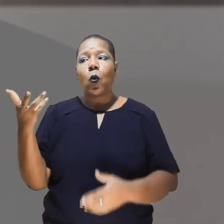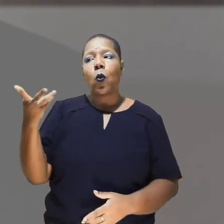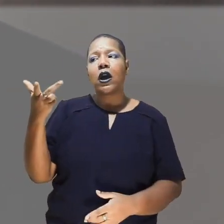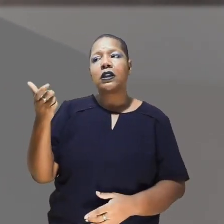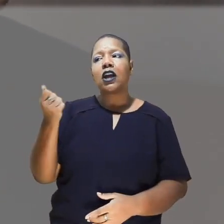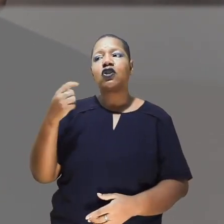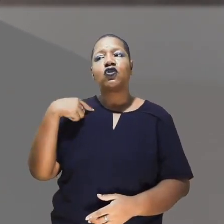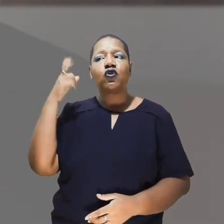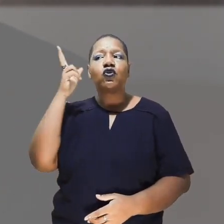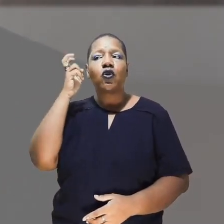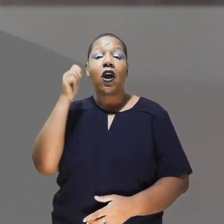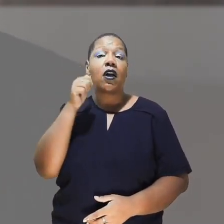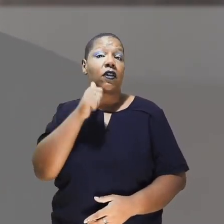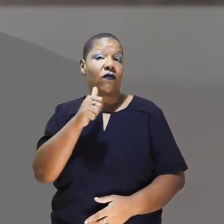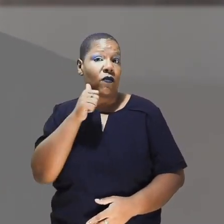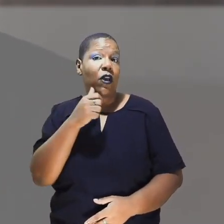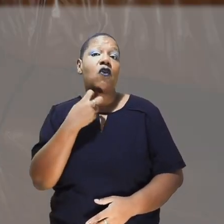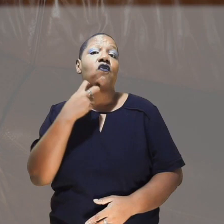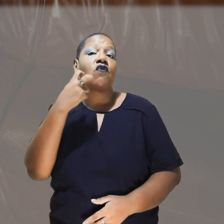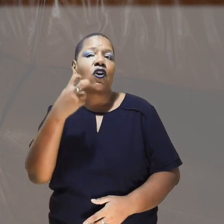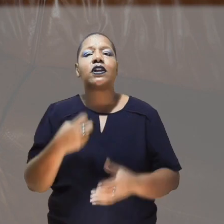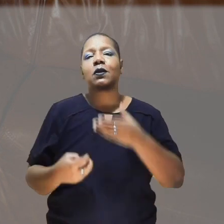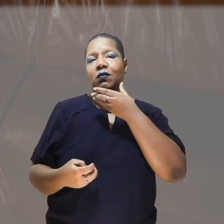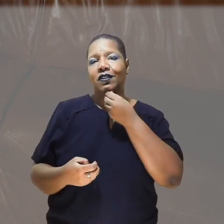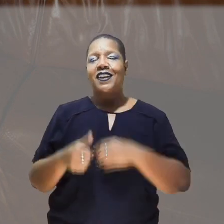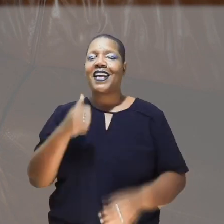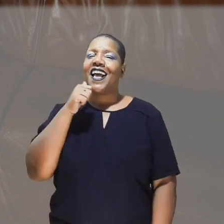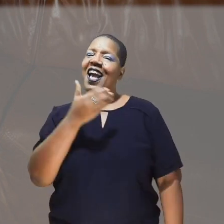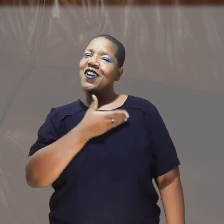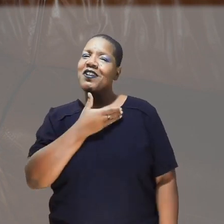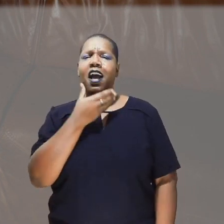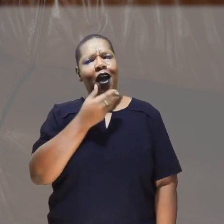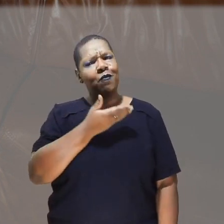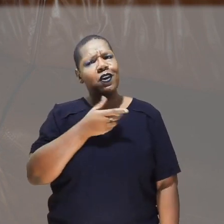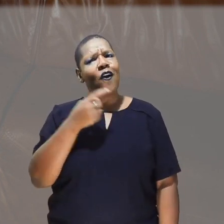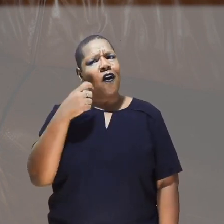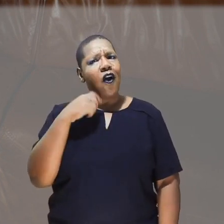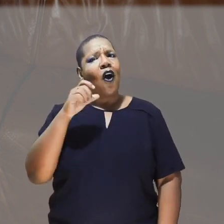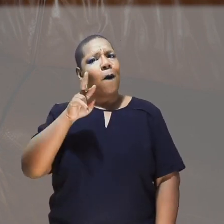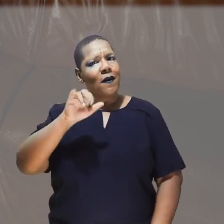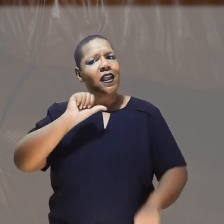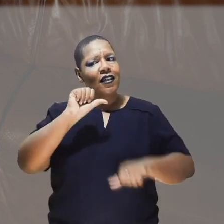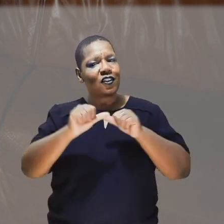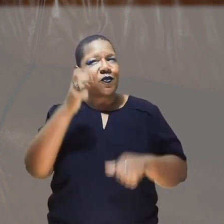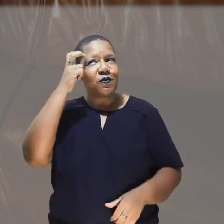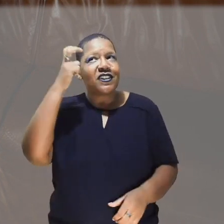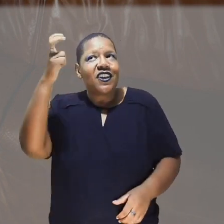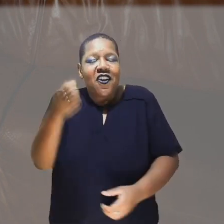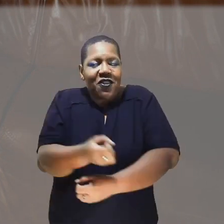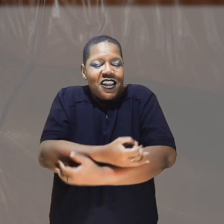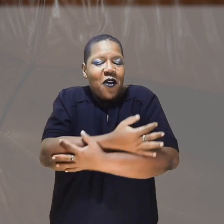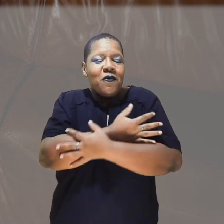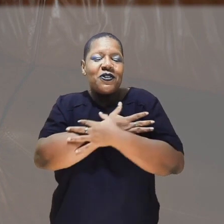sonoras das vozes femininas e masculinas. Amigas e amigos, a ópera pode nos transformar intelectual e